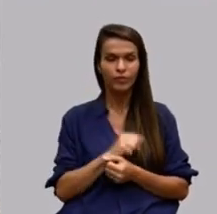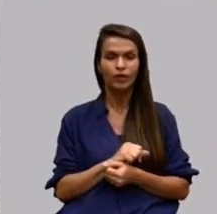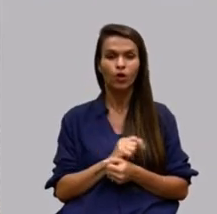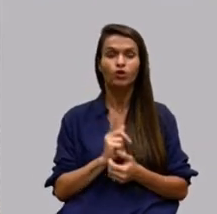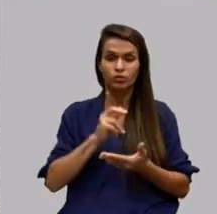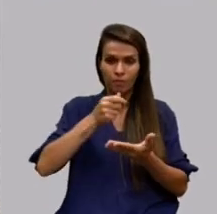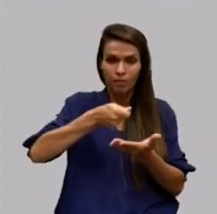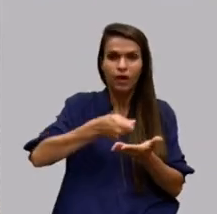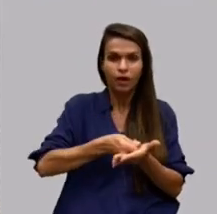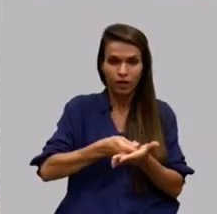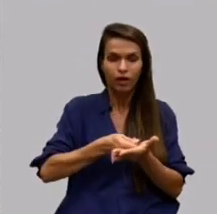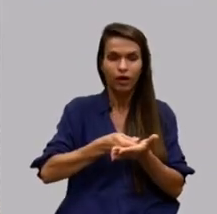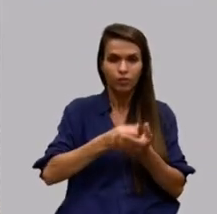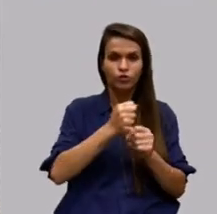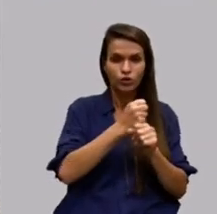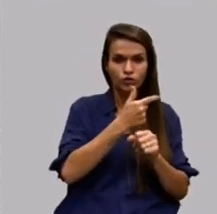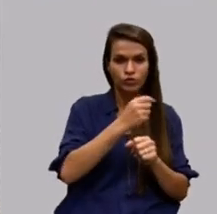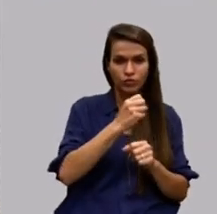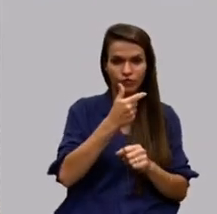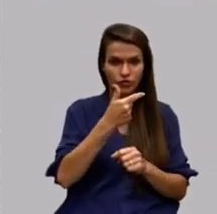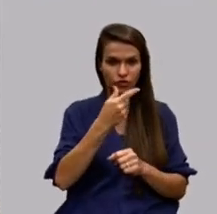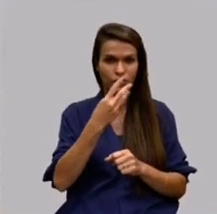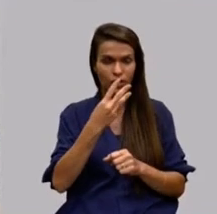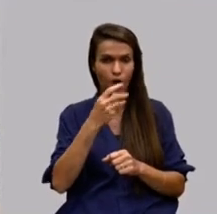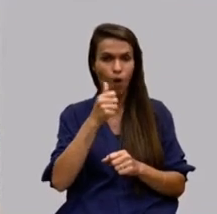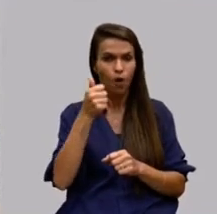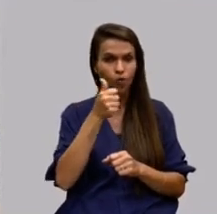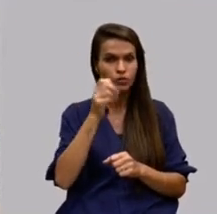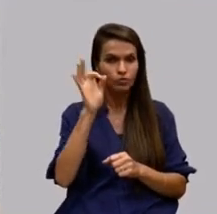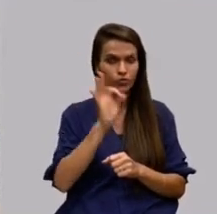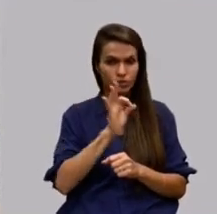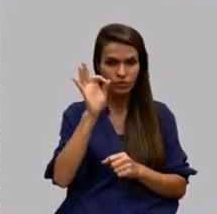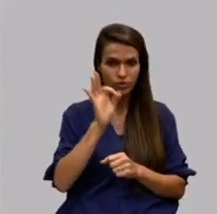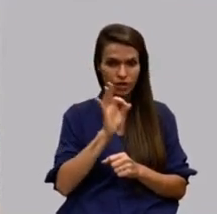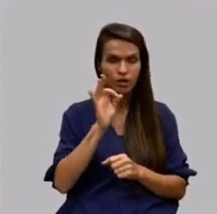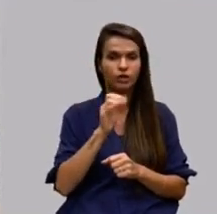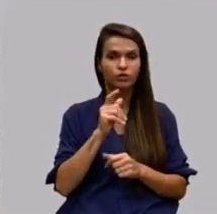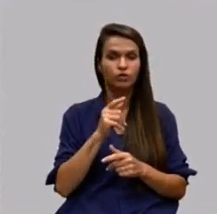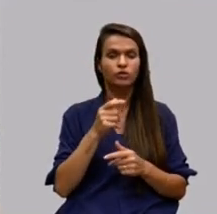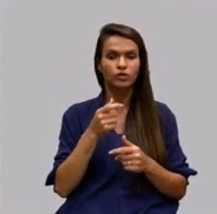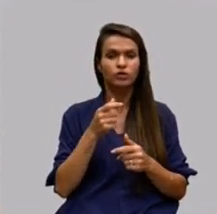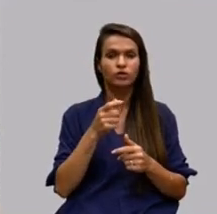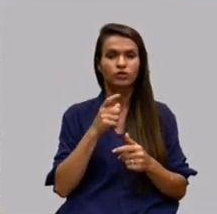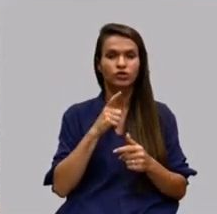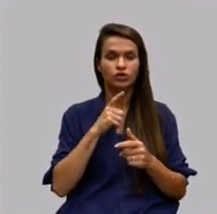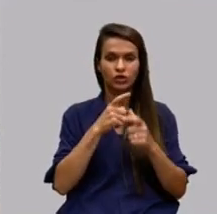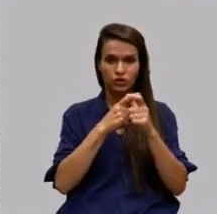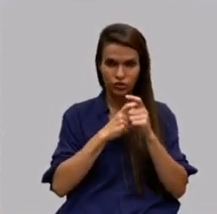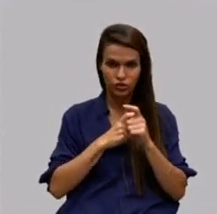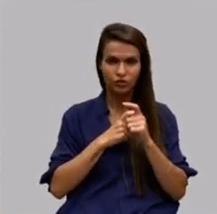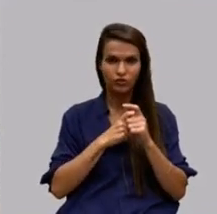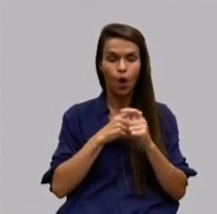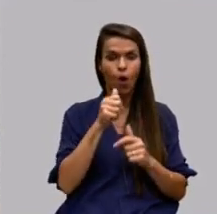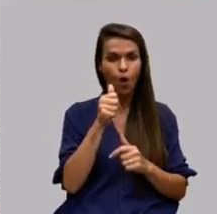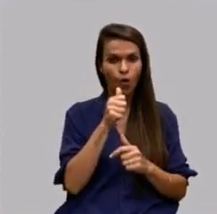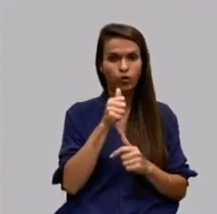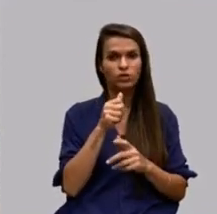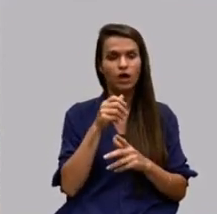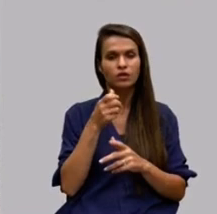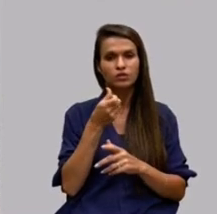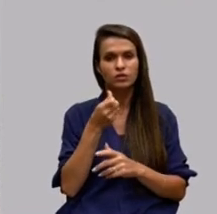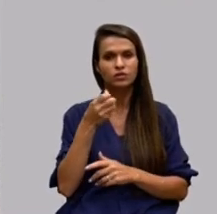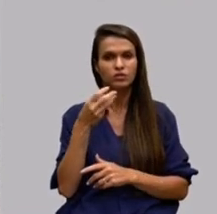pagamos já em 2023 11% do que seria devido da dívida. 11, deu